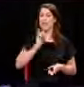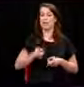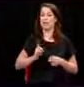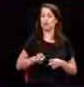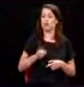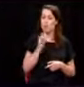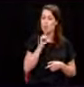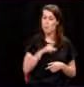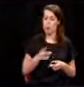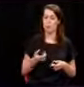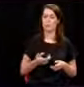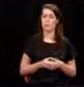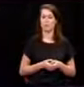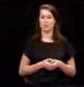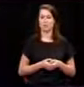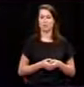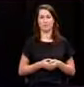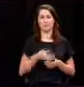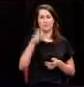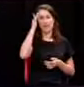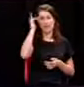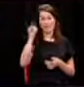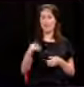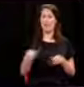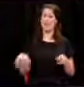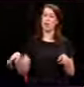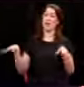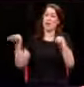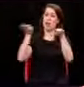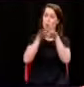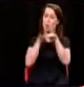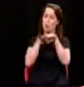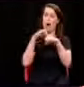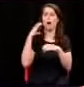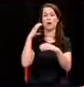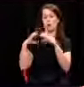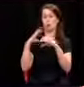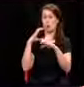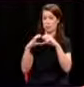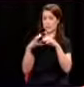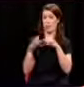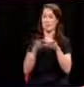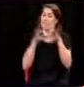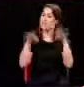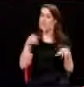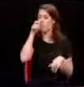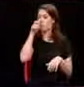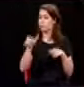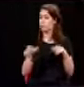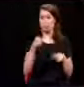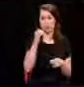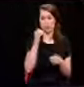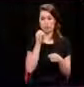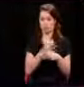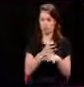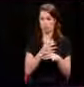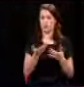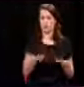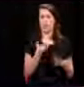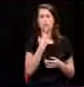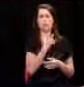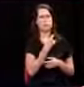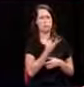essa ideia de uma igualdade de comunicação igual de tantas outras pessoas. O que lhe pergunto é como é que